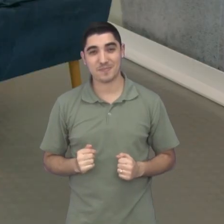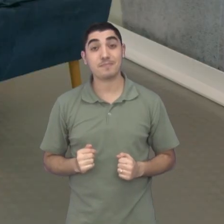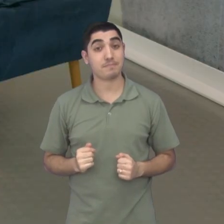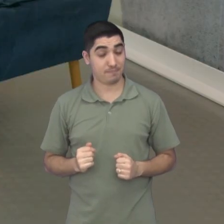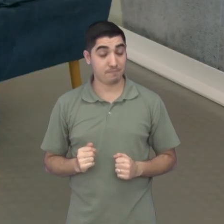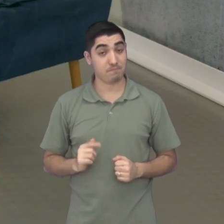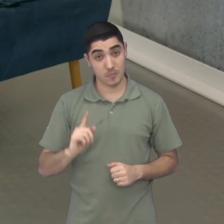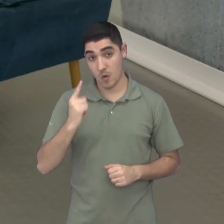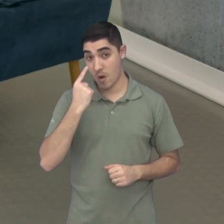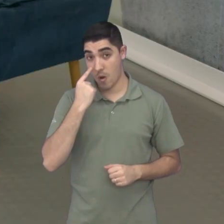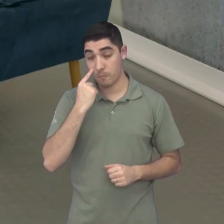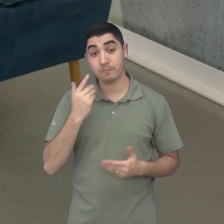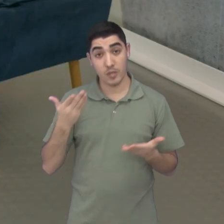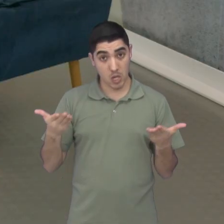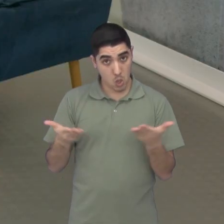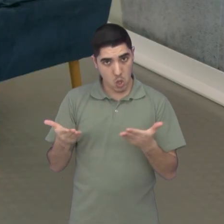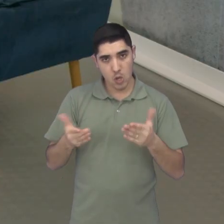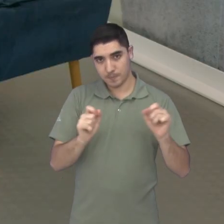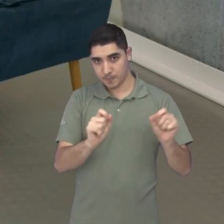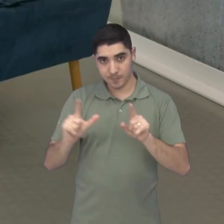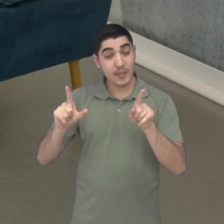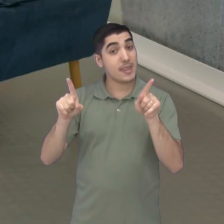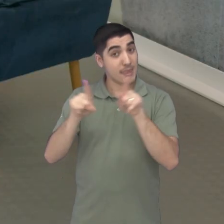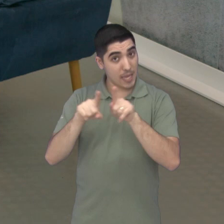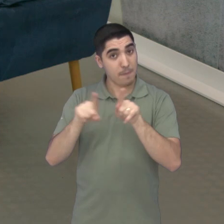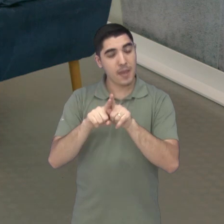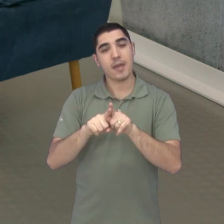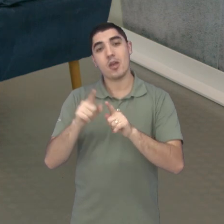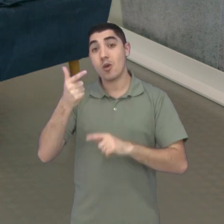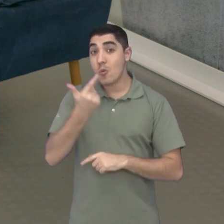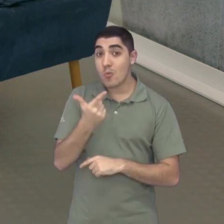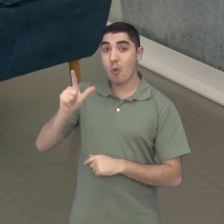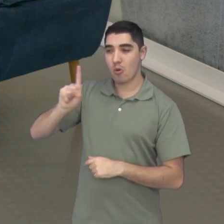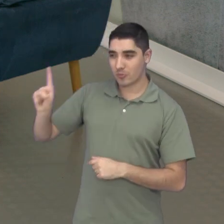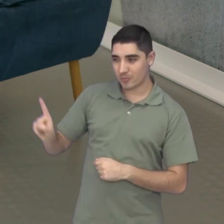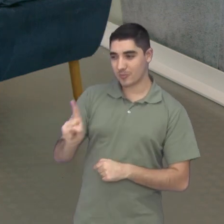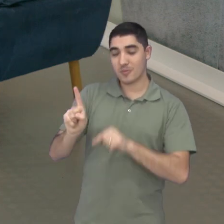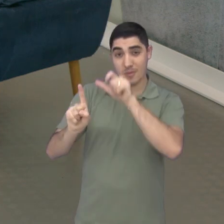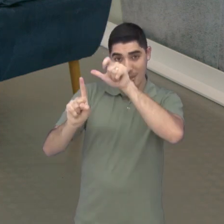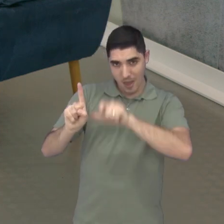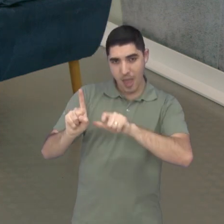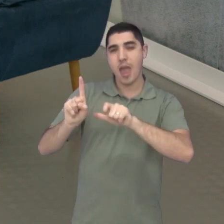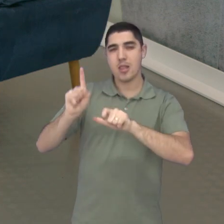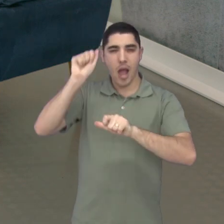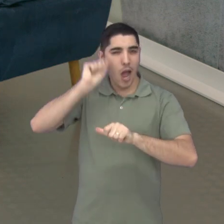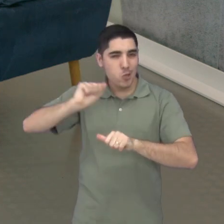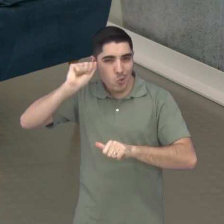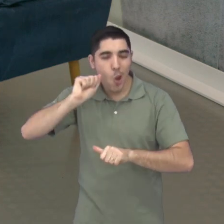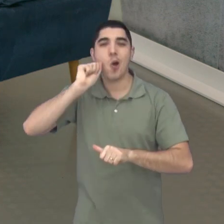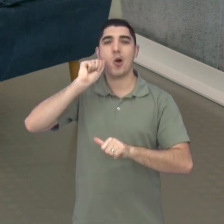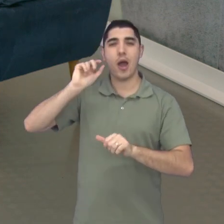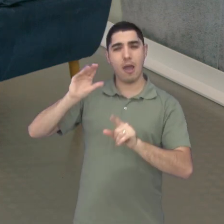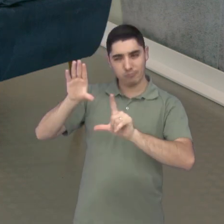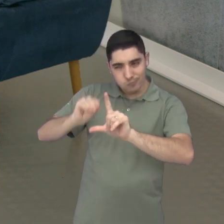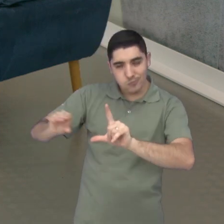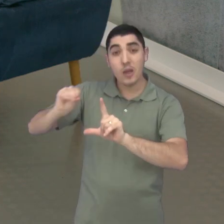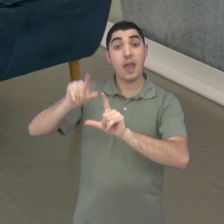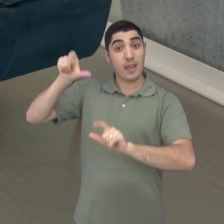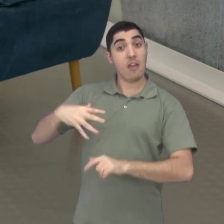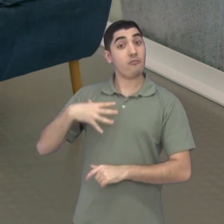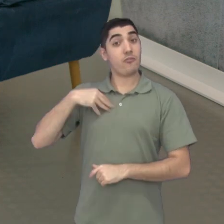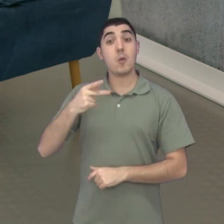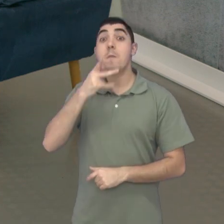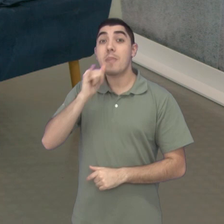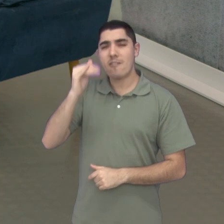Mas olha só, neste bloco teremos também a interação do dublador, ator, diretor e filho do produtor de